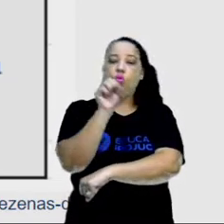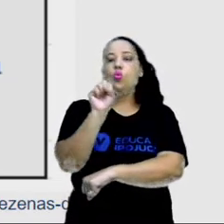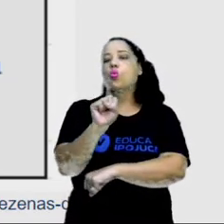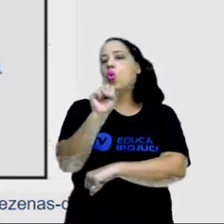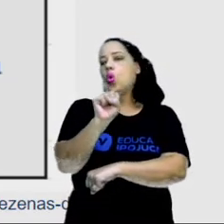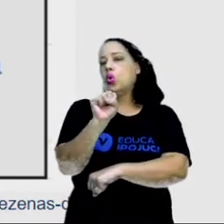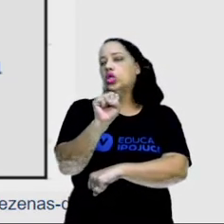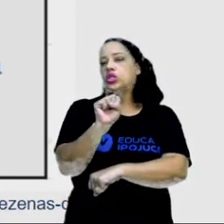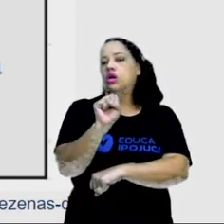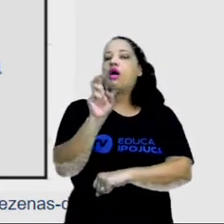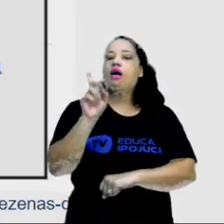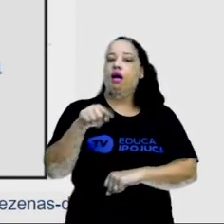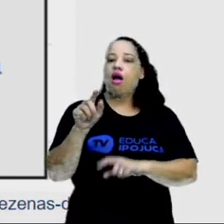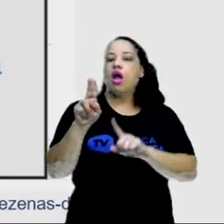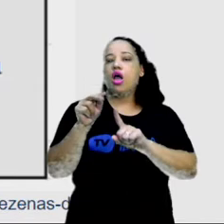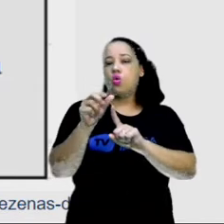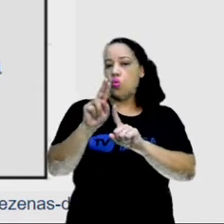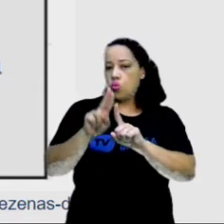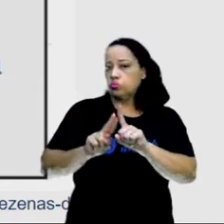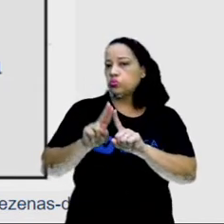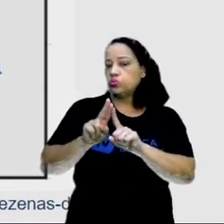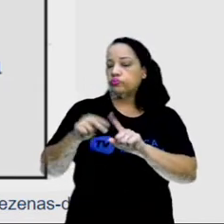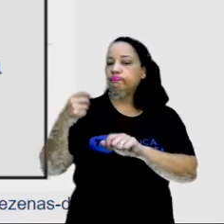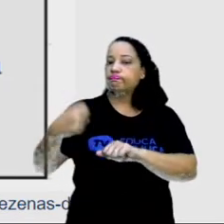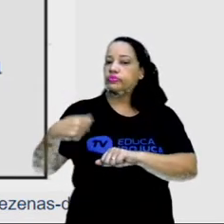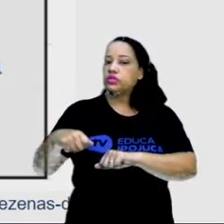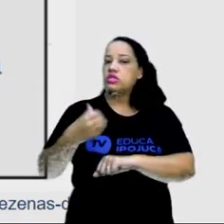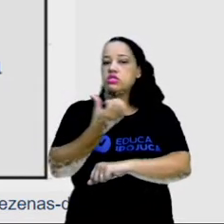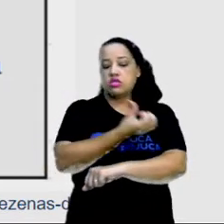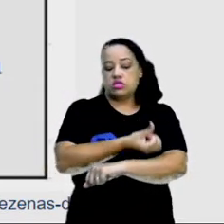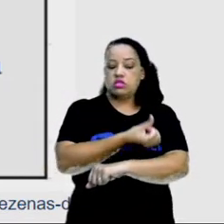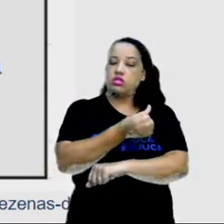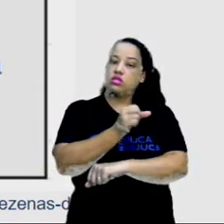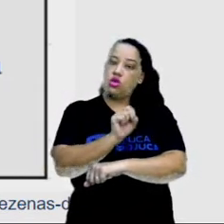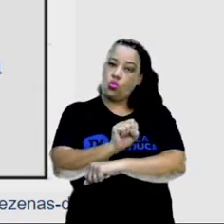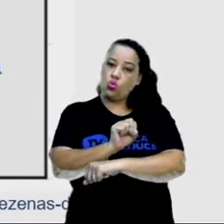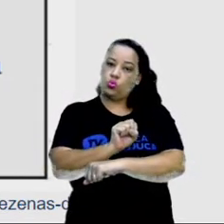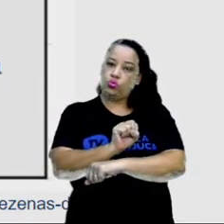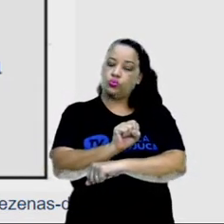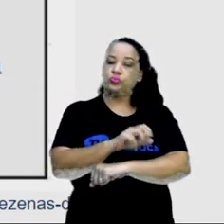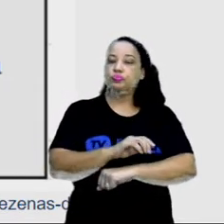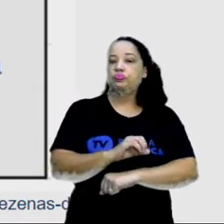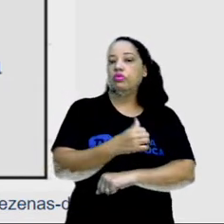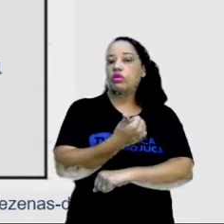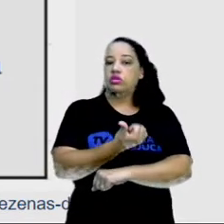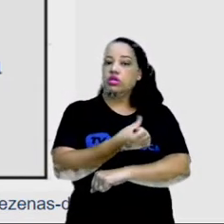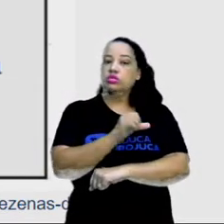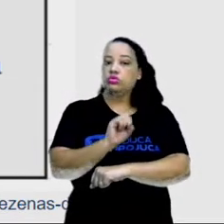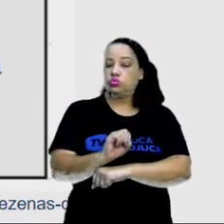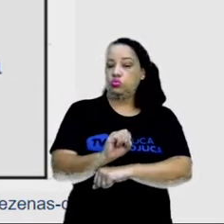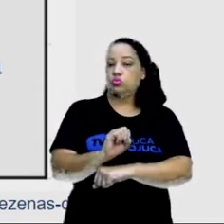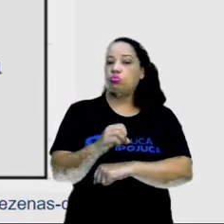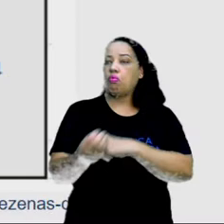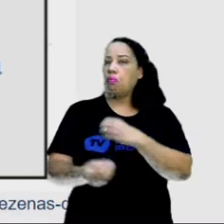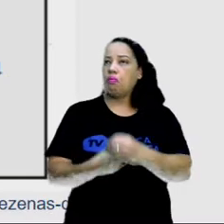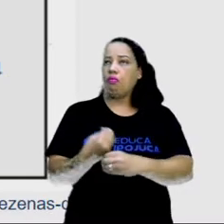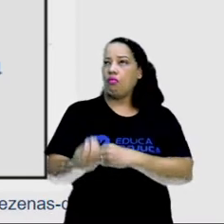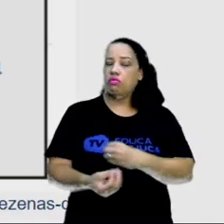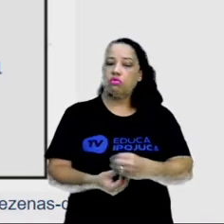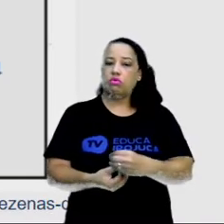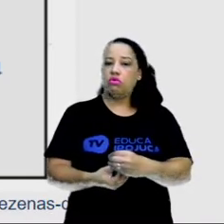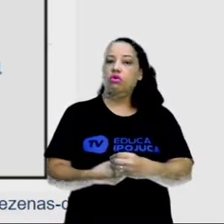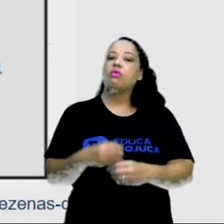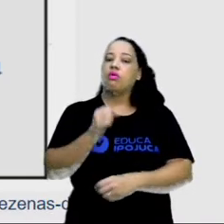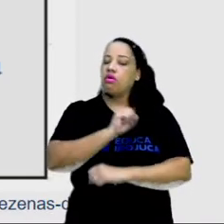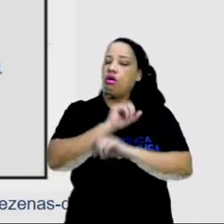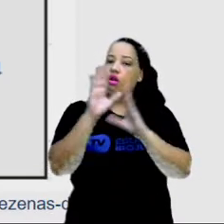é referente à unidade, que são 8 unidades. Então, eu tenho 68 unidades. Para que eu possa representar de uma forma bem clara